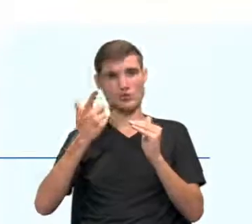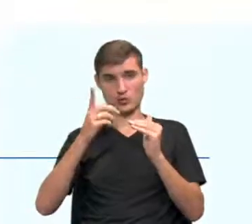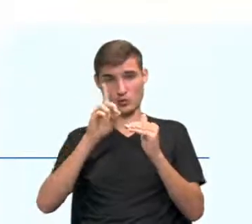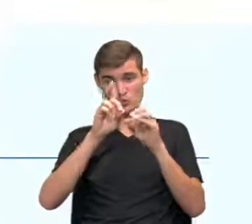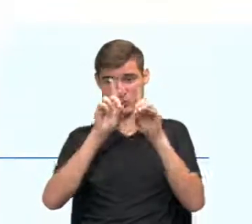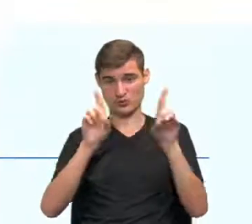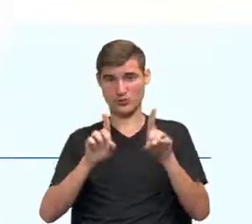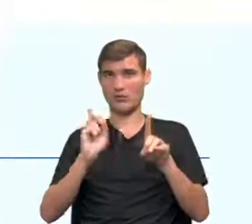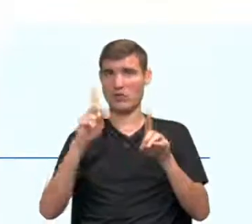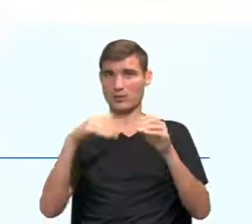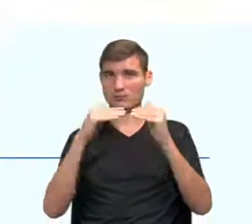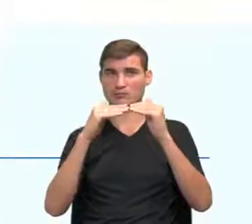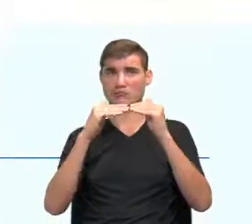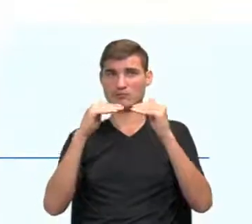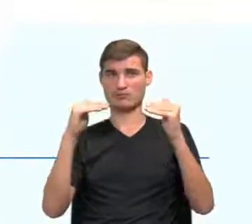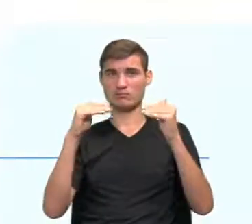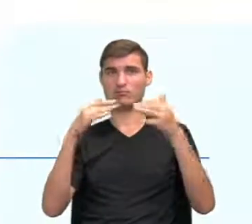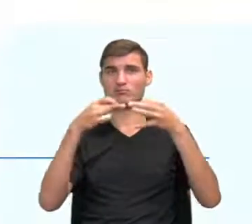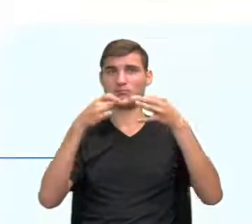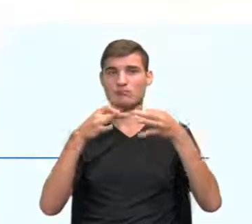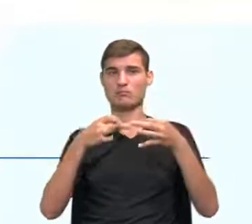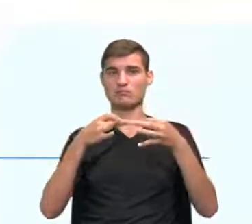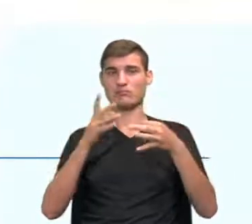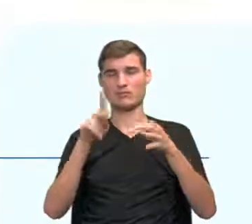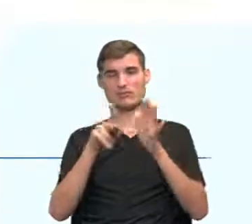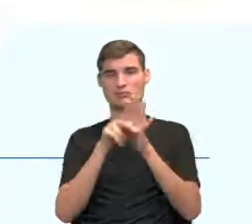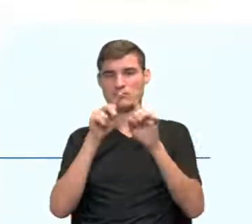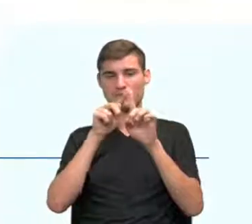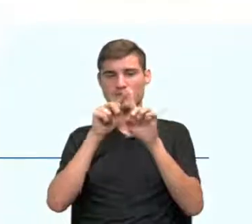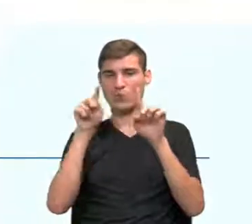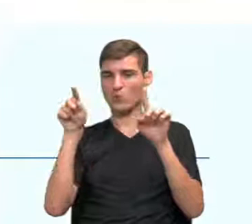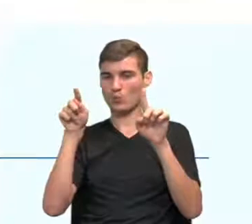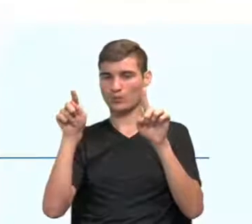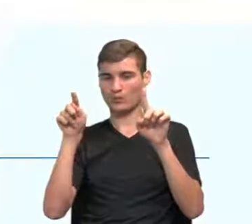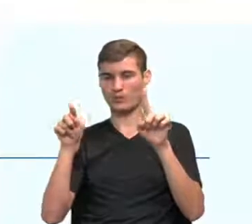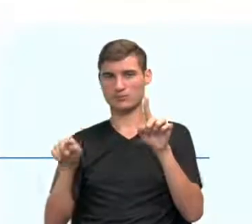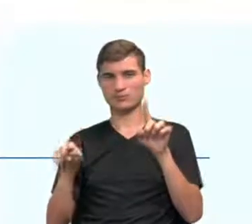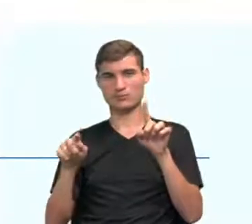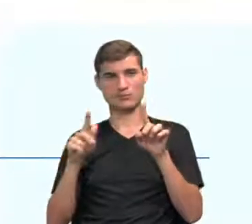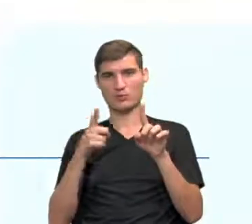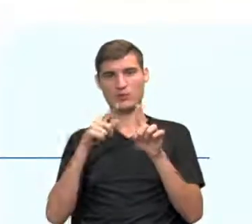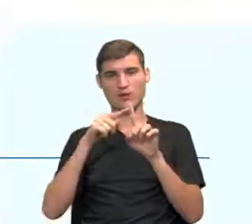é modulado, fica aqui reto.